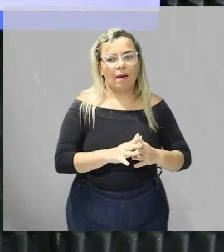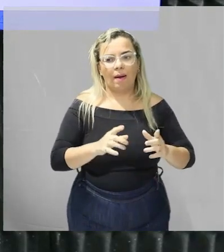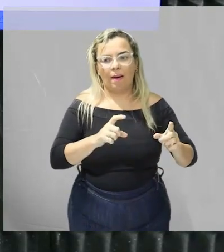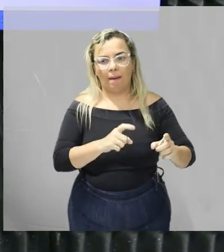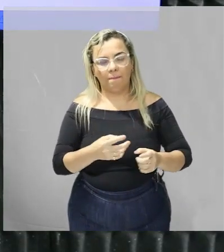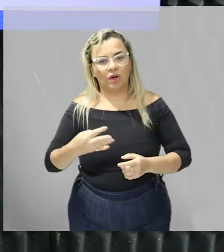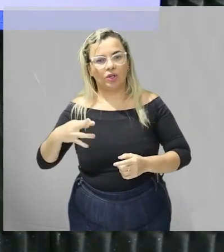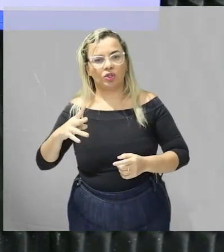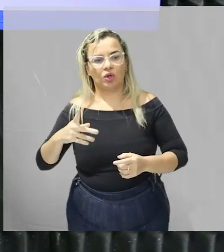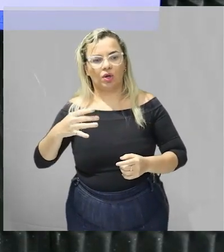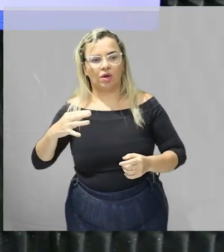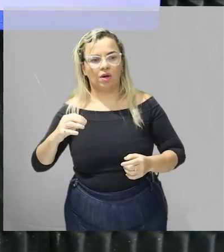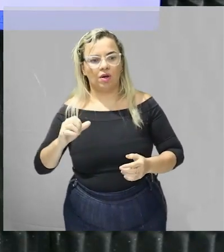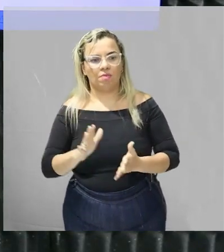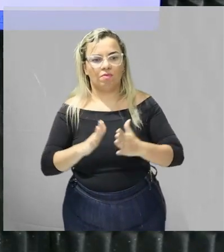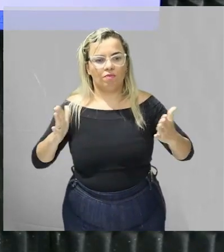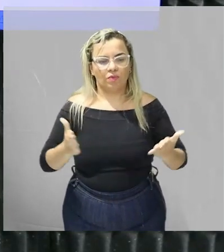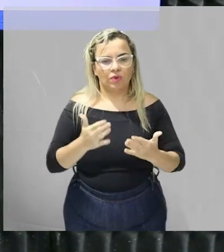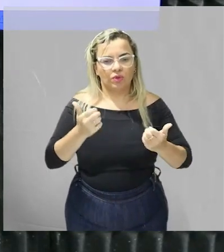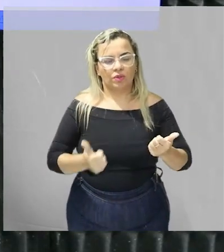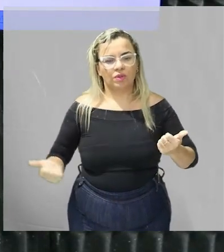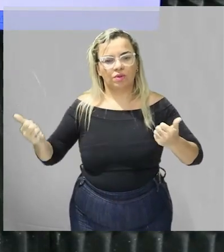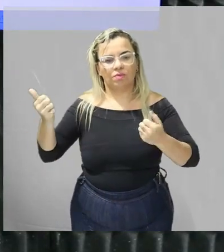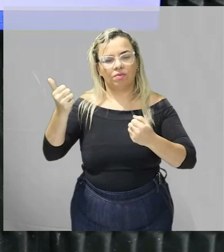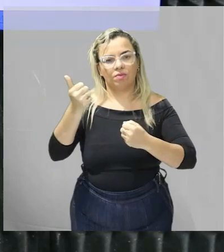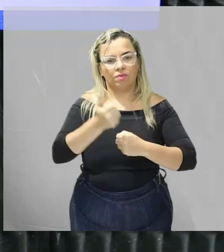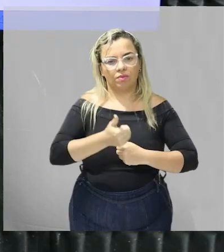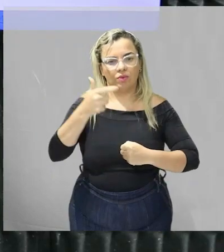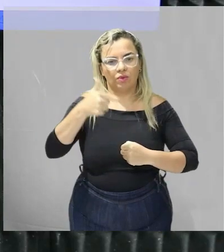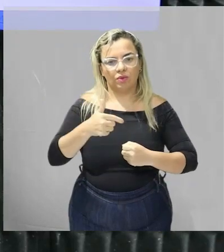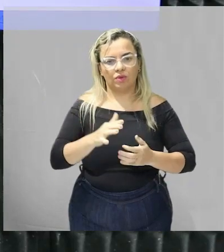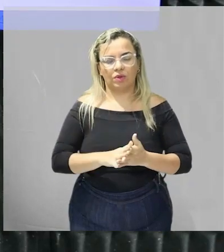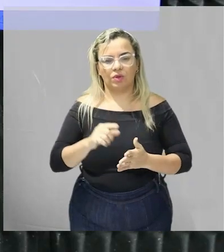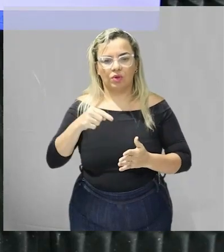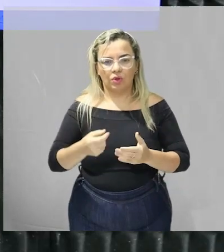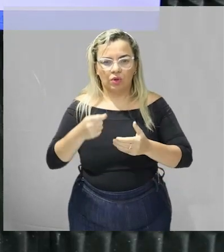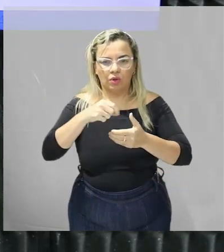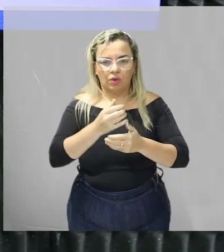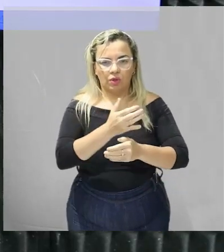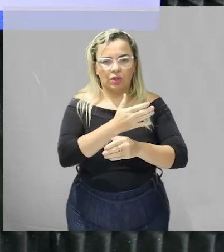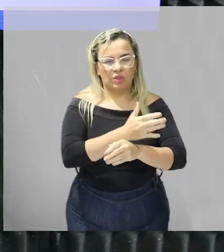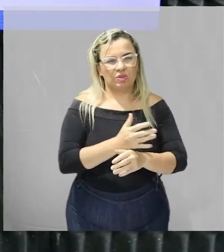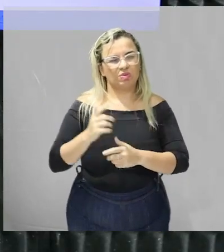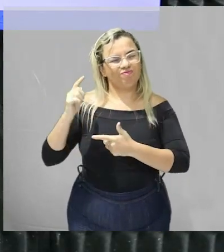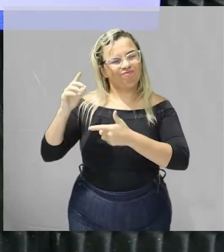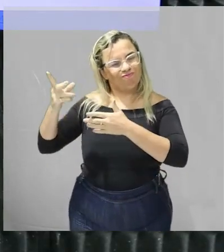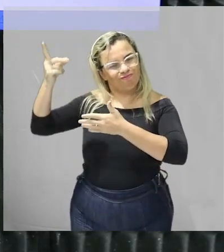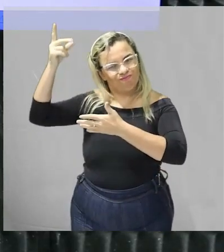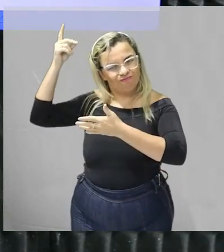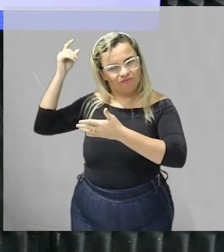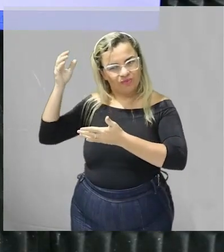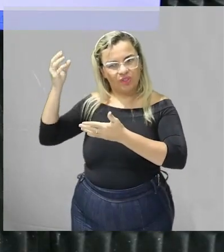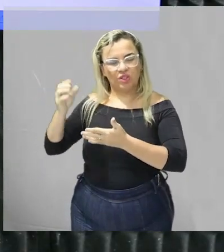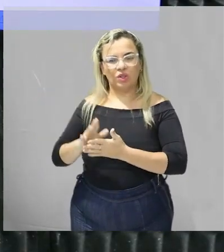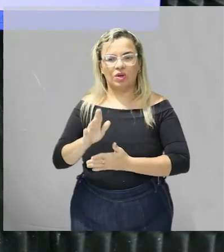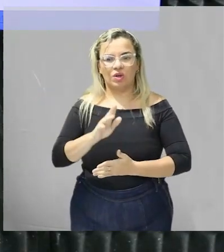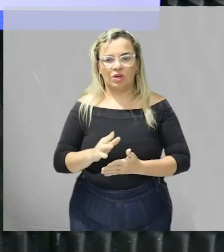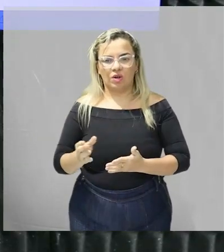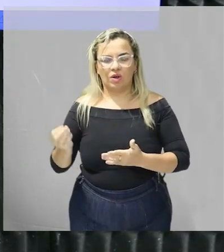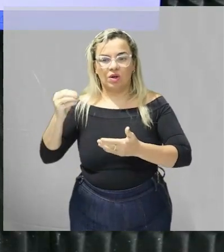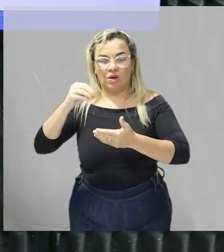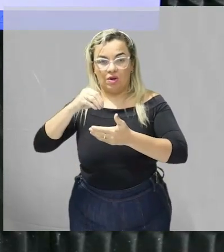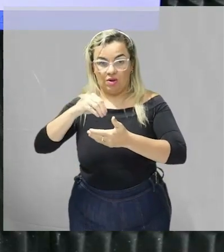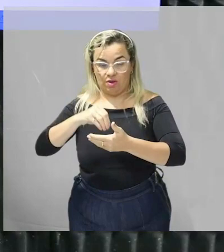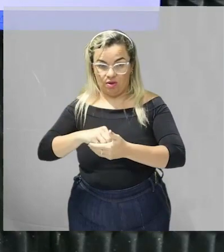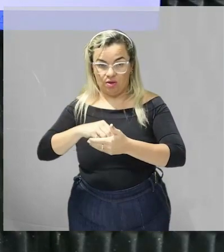tropicais, estimulou a substituição dos cultivos tradicionais pela implantação da coca, que é a